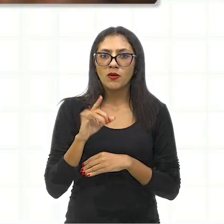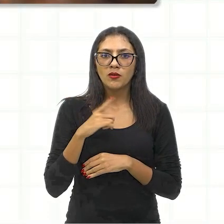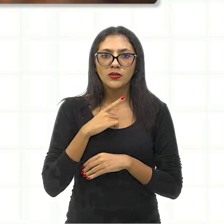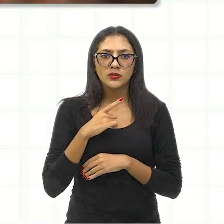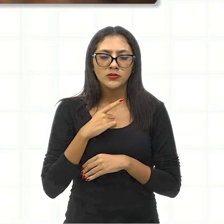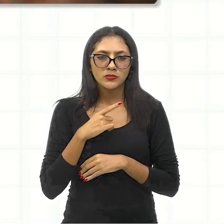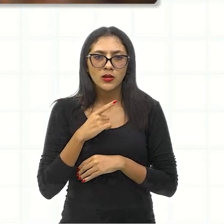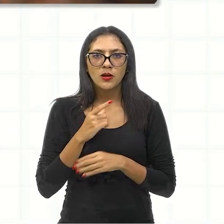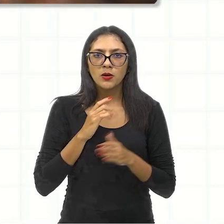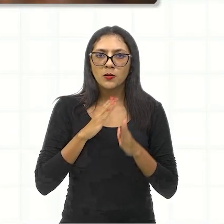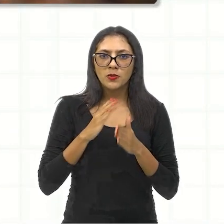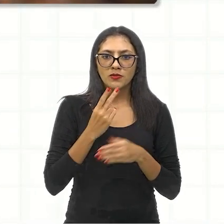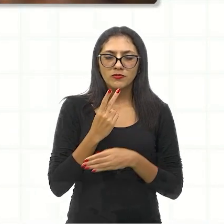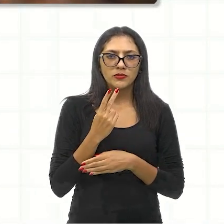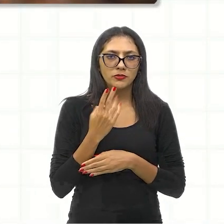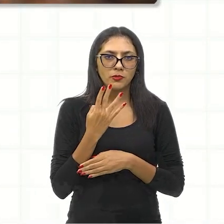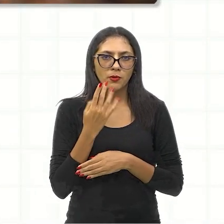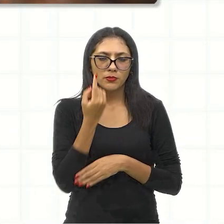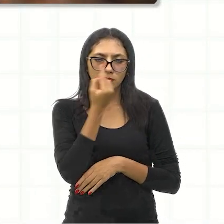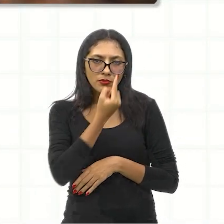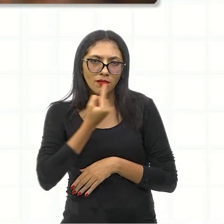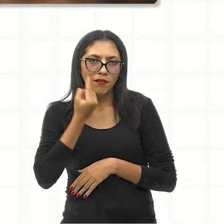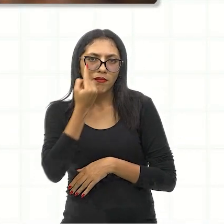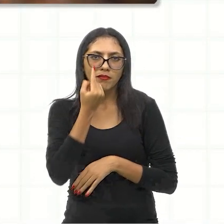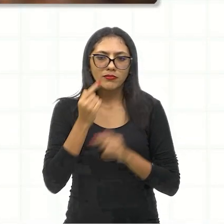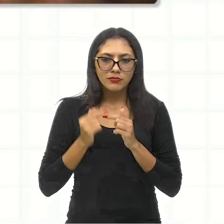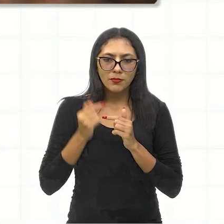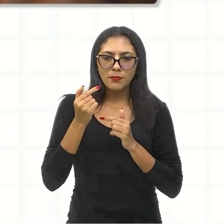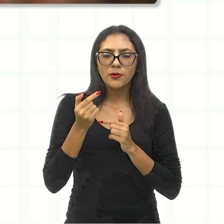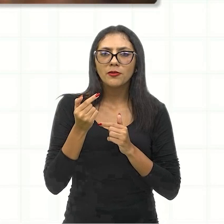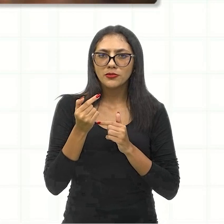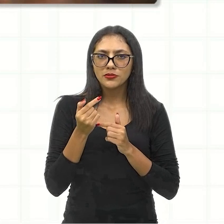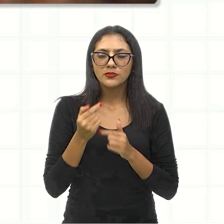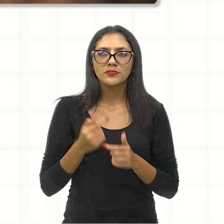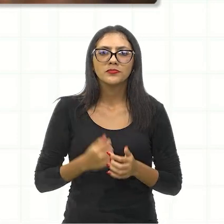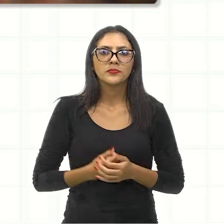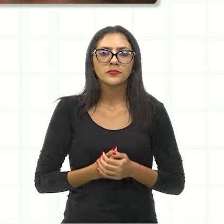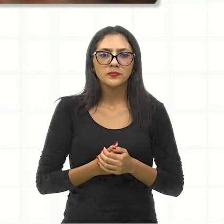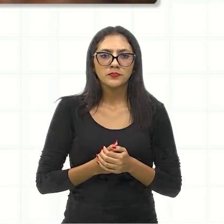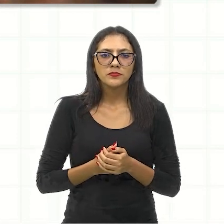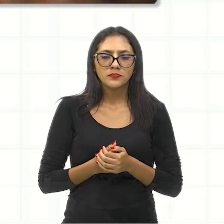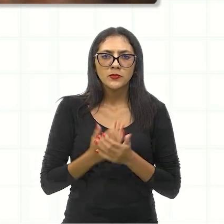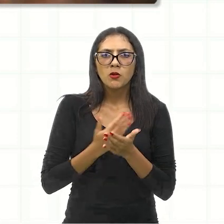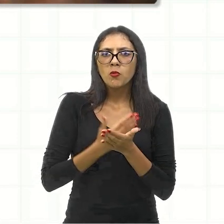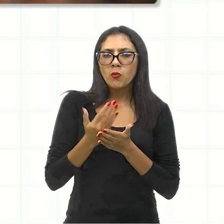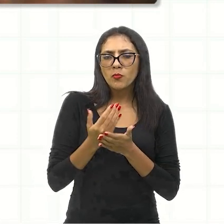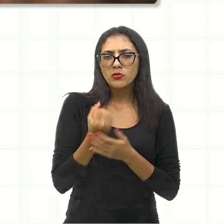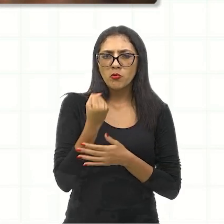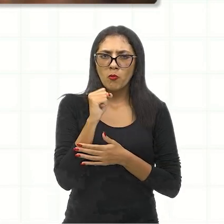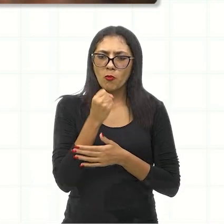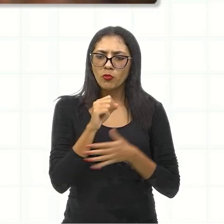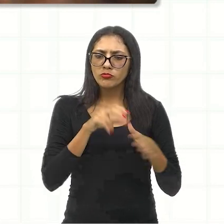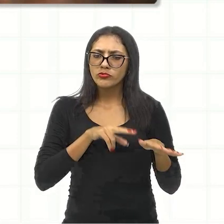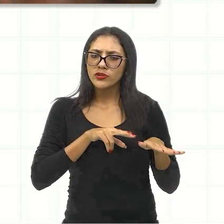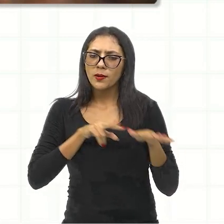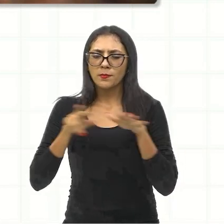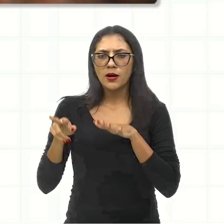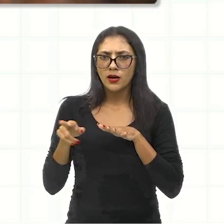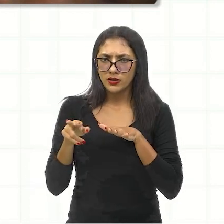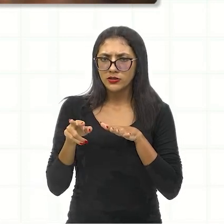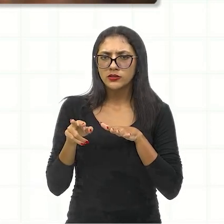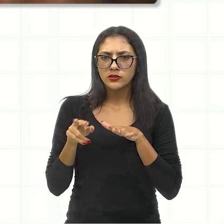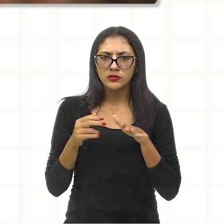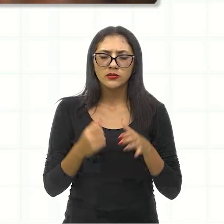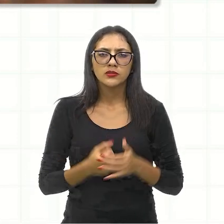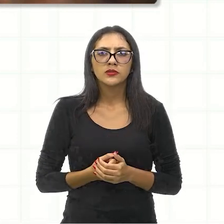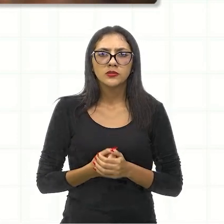24 horas após a fecundação. Durante as primeiras 8 semanas de vida, o embrião ainda não tem os braços, aliás,